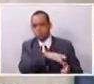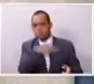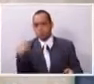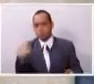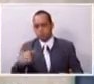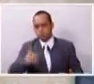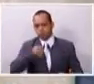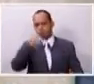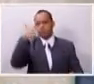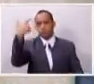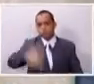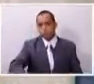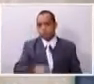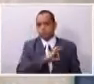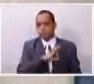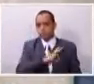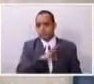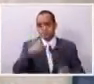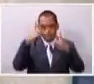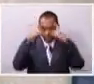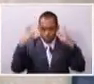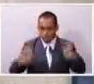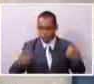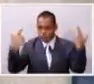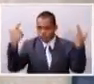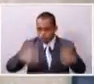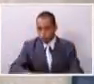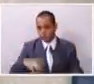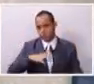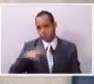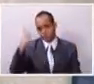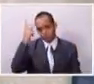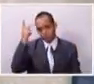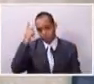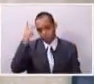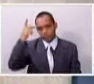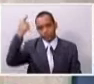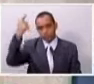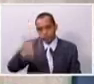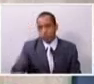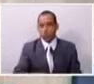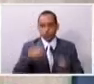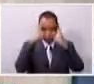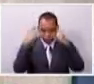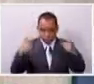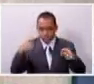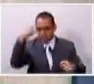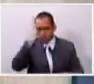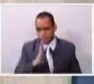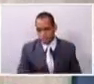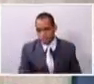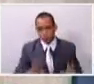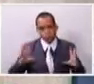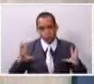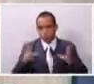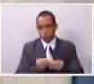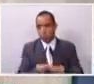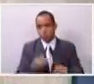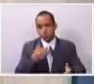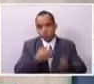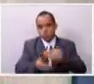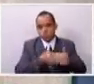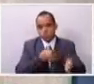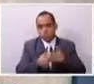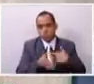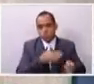tiro no peito. Mais uma vítima da violência em São Paulo, mais uma vítima da violência no Brasil, que muitas pessoas fazem